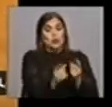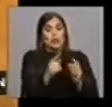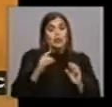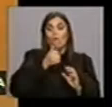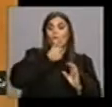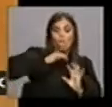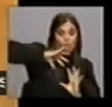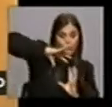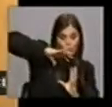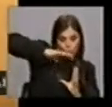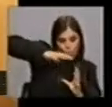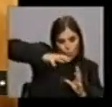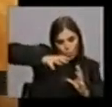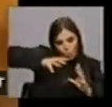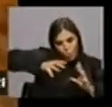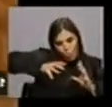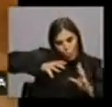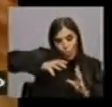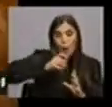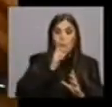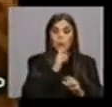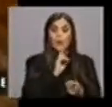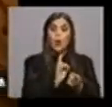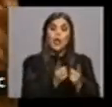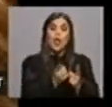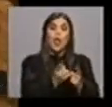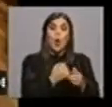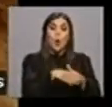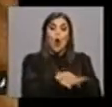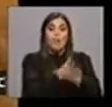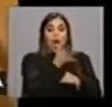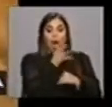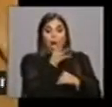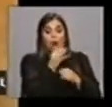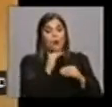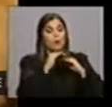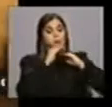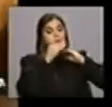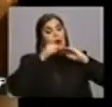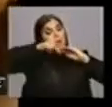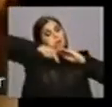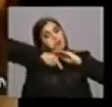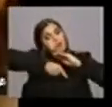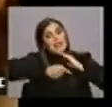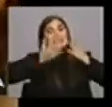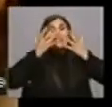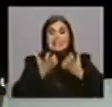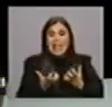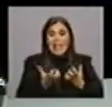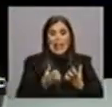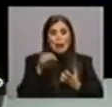tão elevadas de Marte, provavelmente os reservatórios de água, mesmo aqueles que estão por baixo da superfície, secaram muito